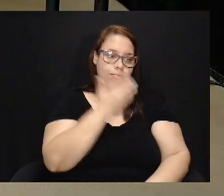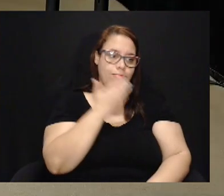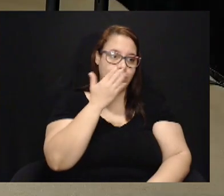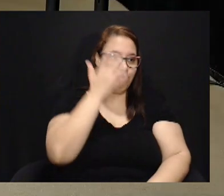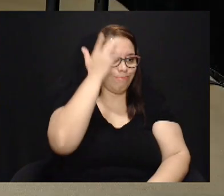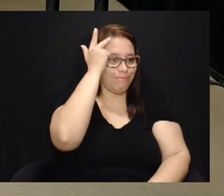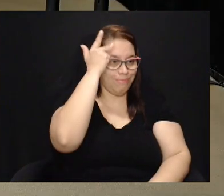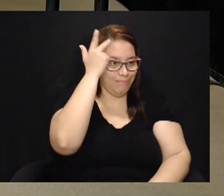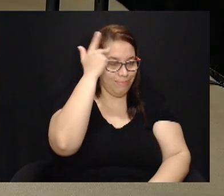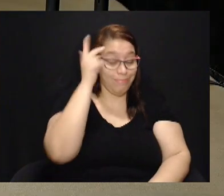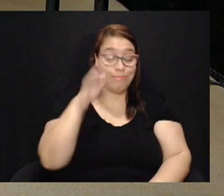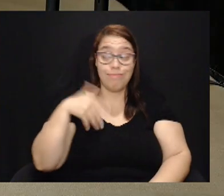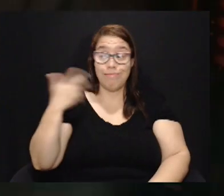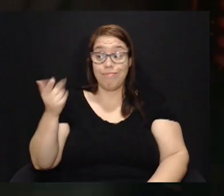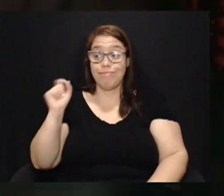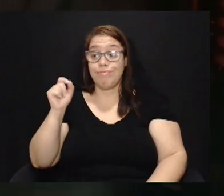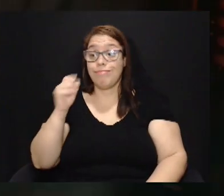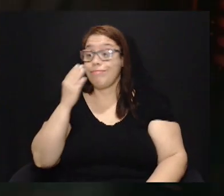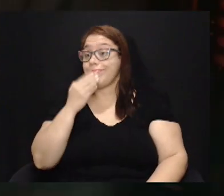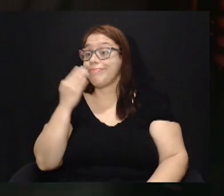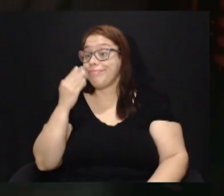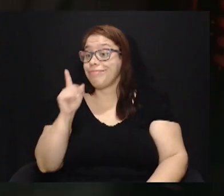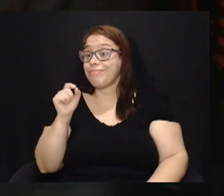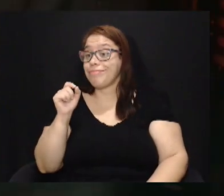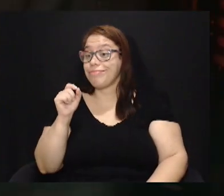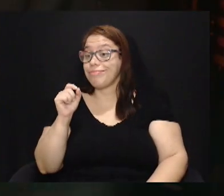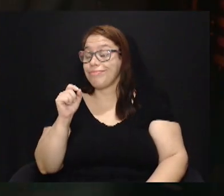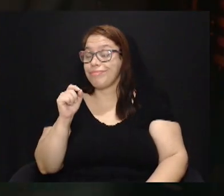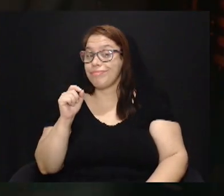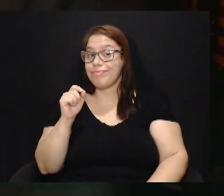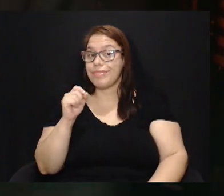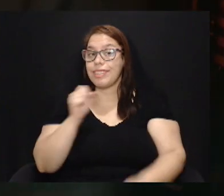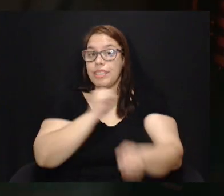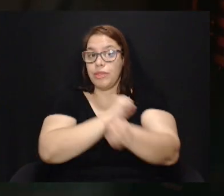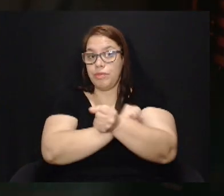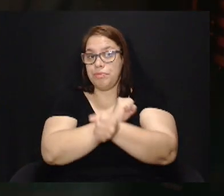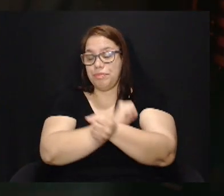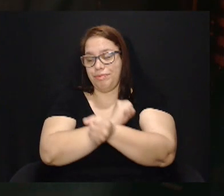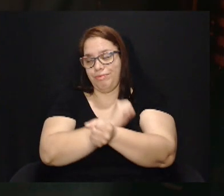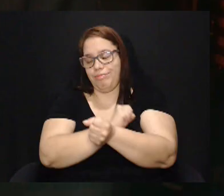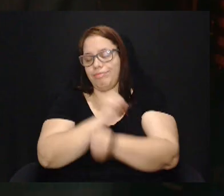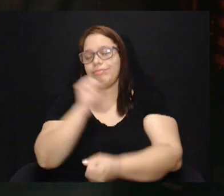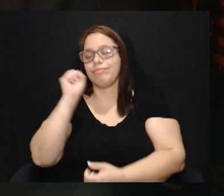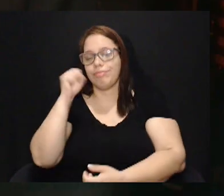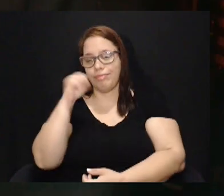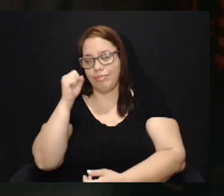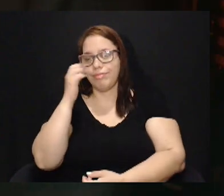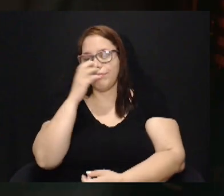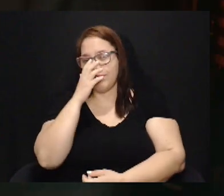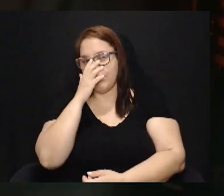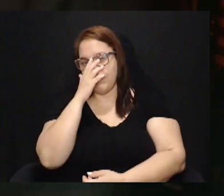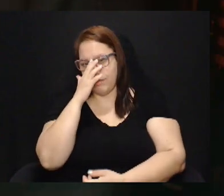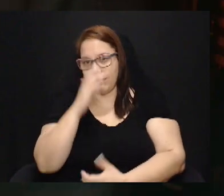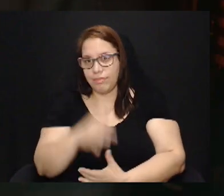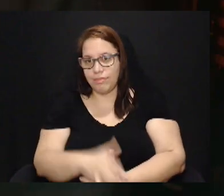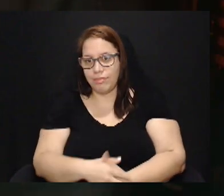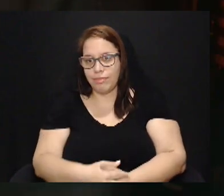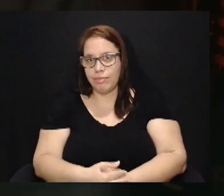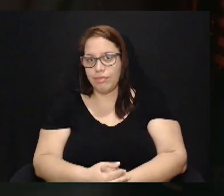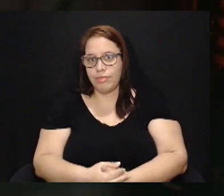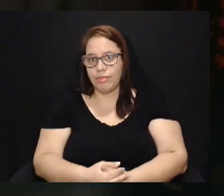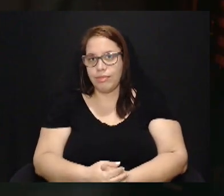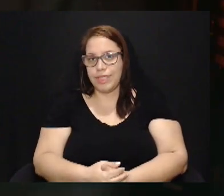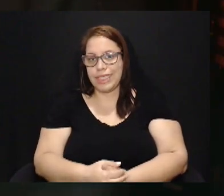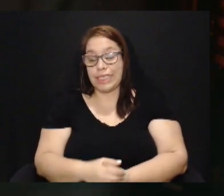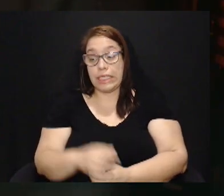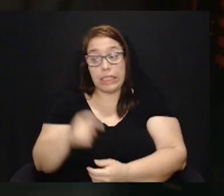essa questão do açúcar, né? Ela vicia, o açúcar vicia mesmo, né? E isso traz aí um transtornozinho pra gente também quando a